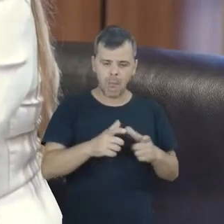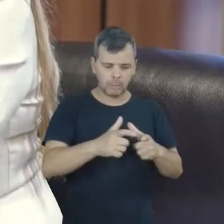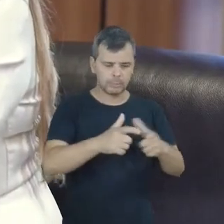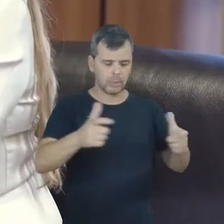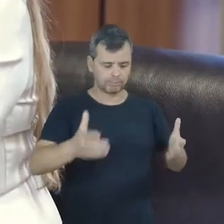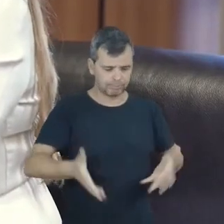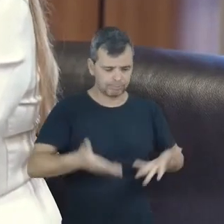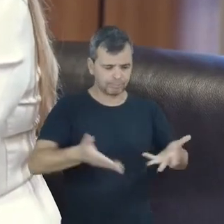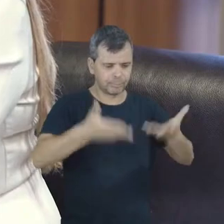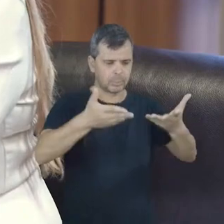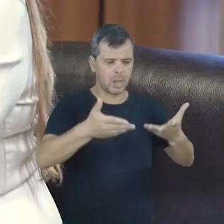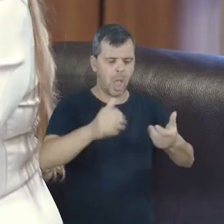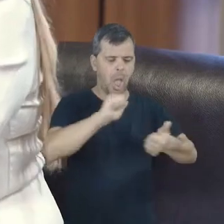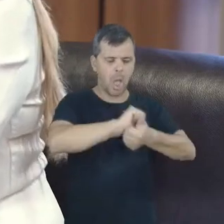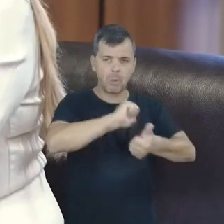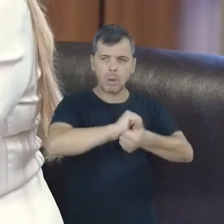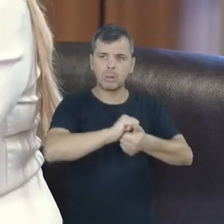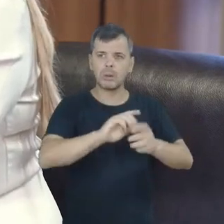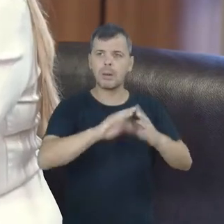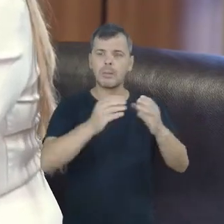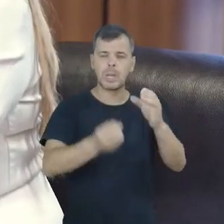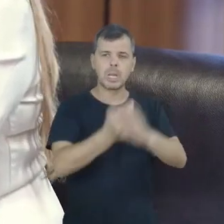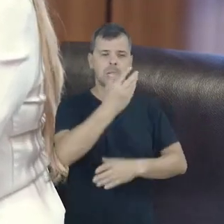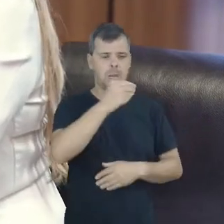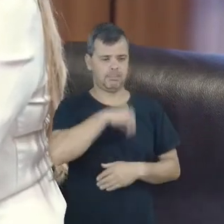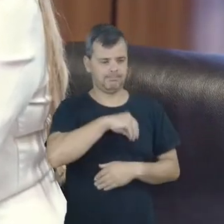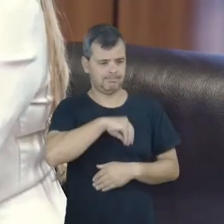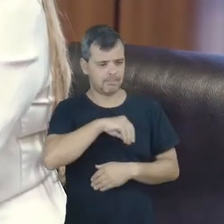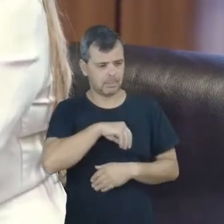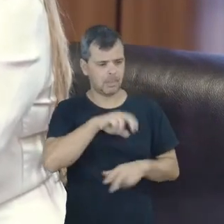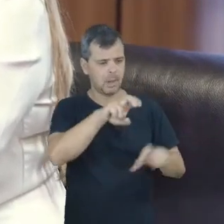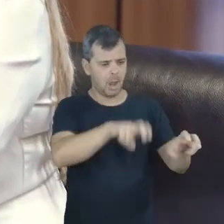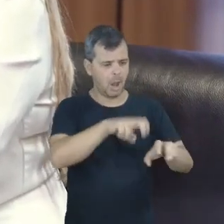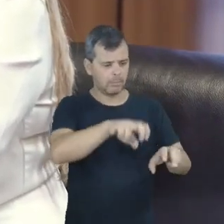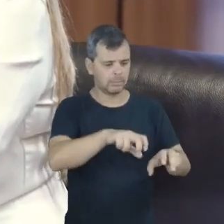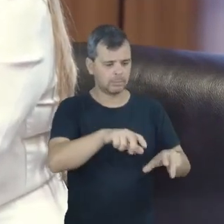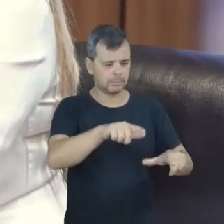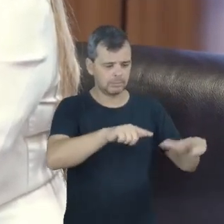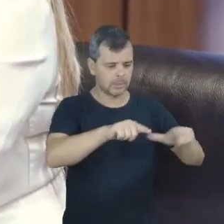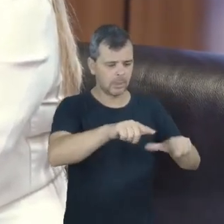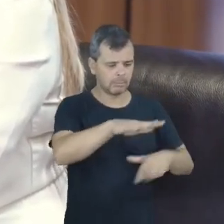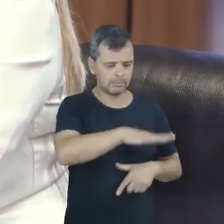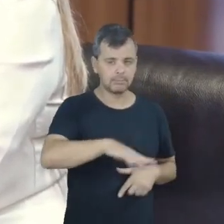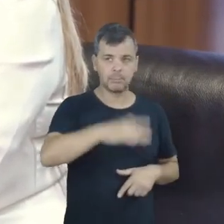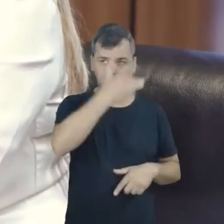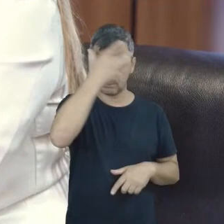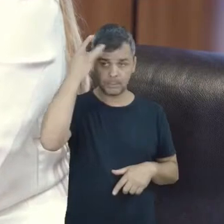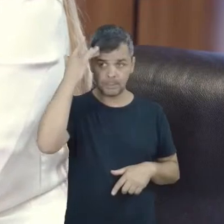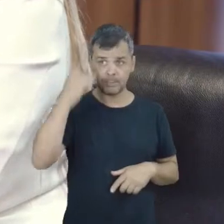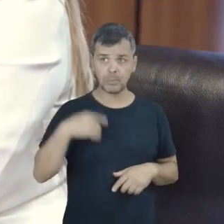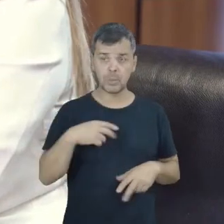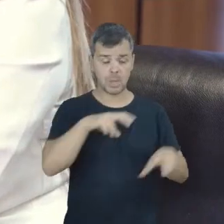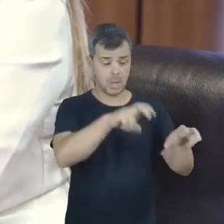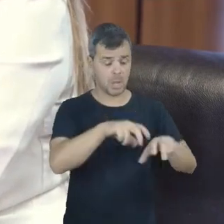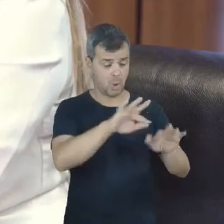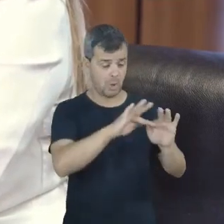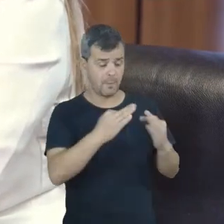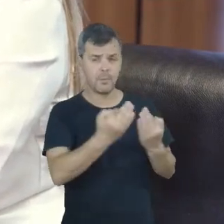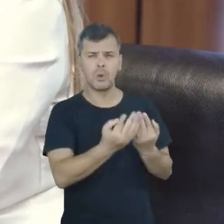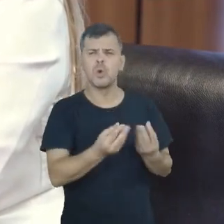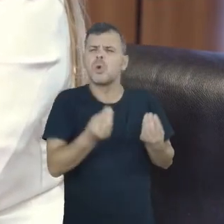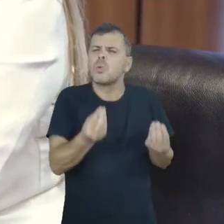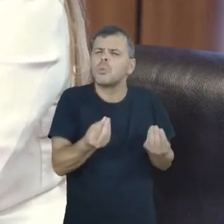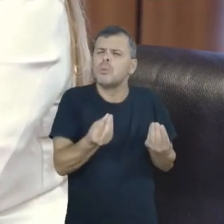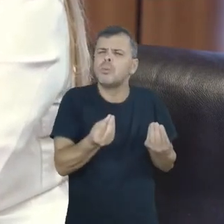aumentar a produção, a qualidade e gerar renda para o trabalhador rural, né? O trabalhador da agricultura familiar.